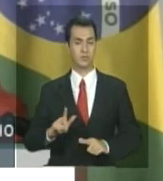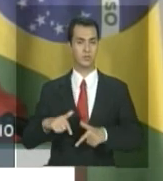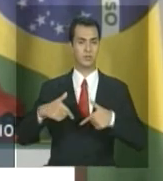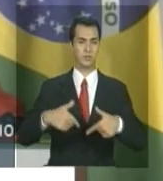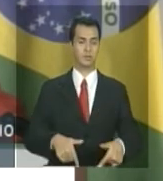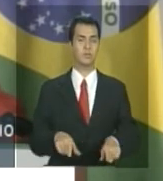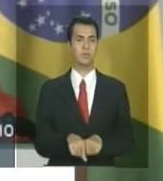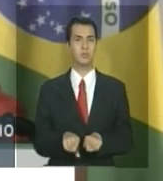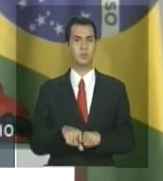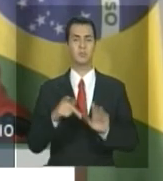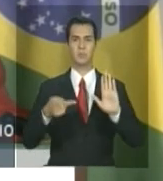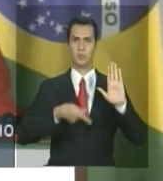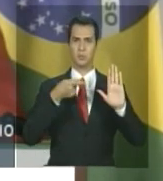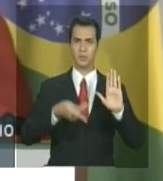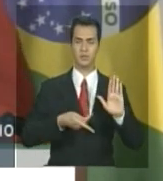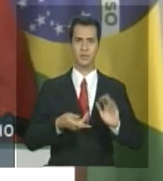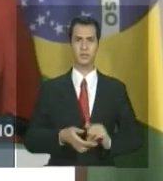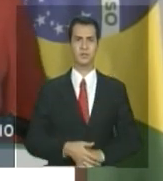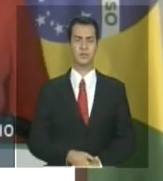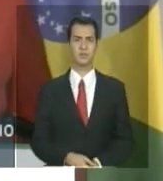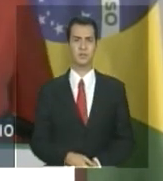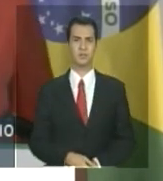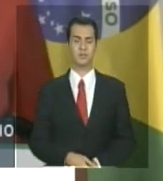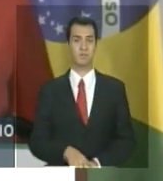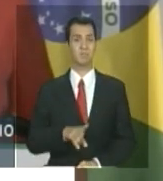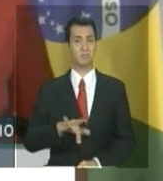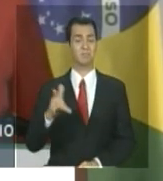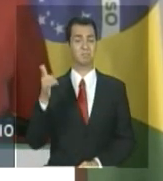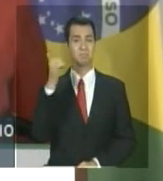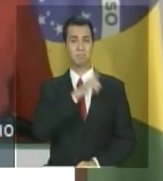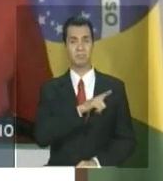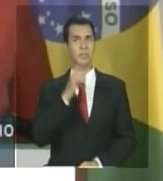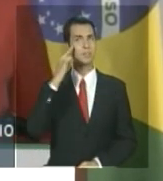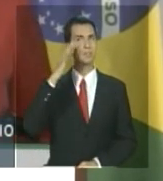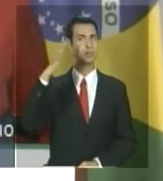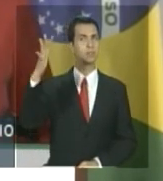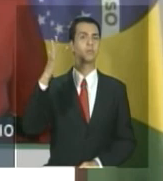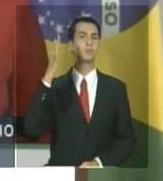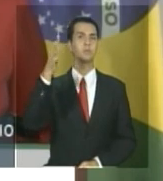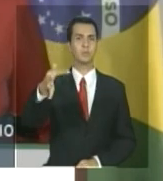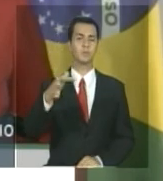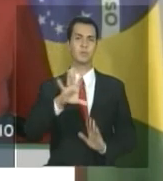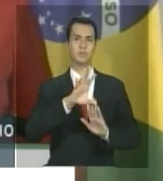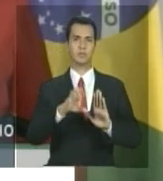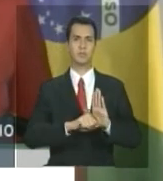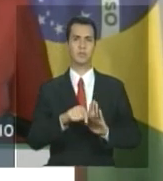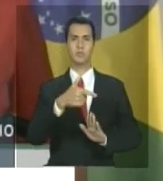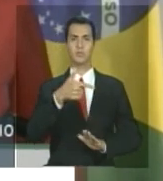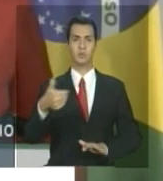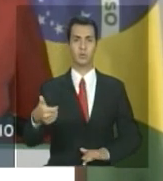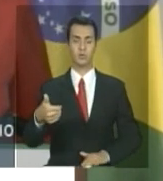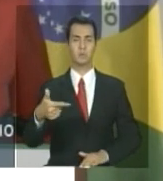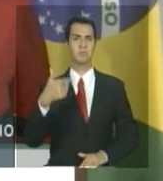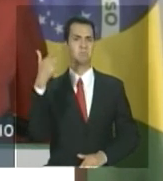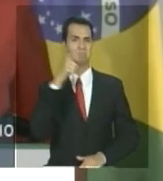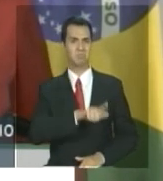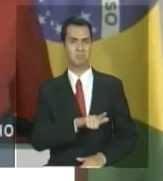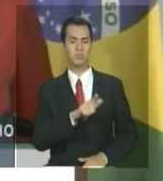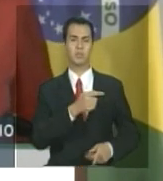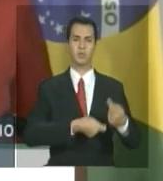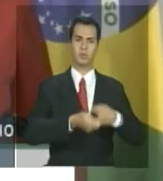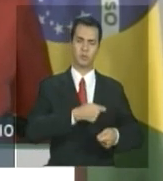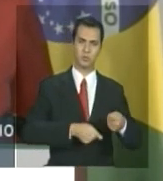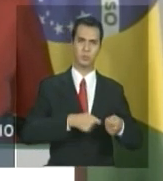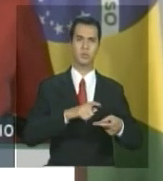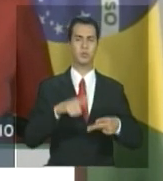suas promessas, ele vai nos permitir imaginar um século XXI de grandes conquistas